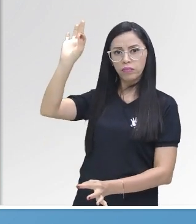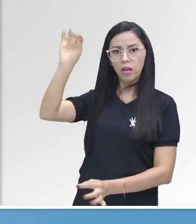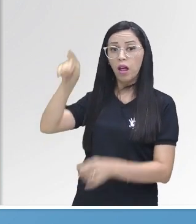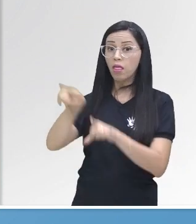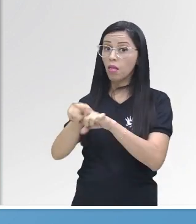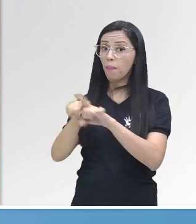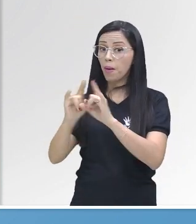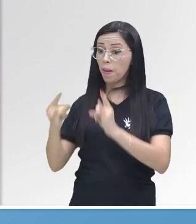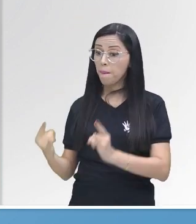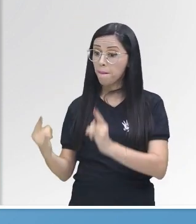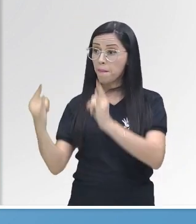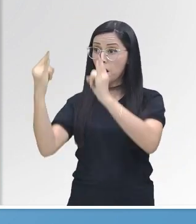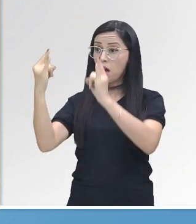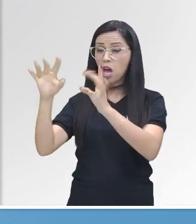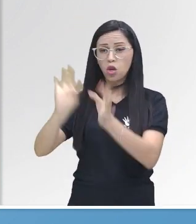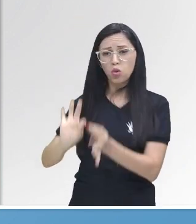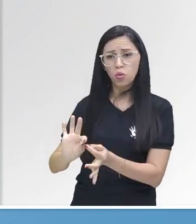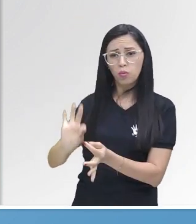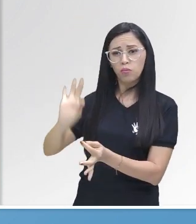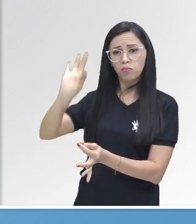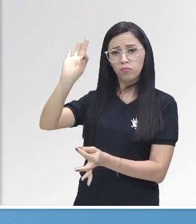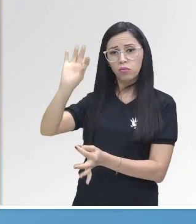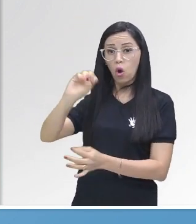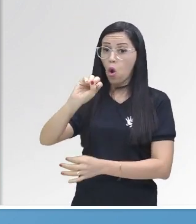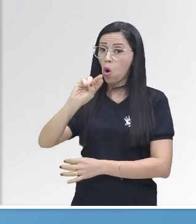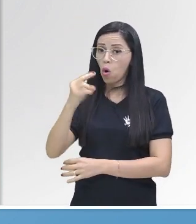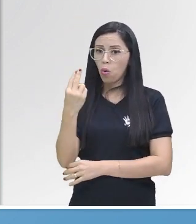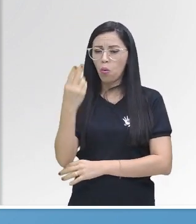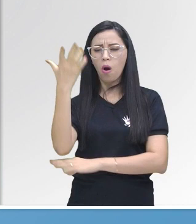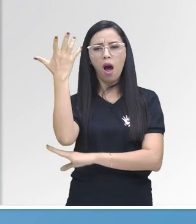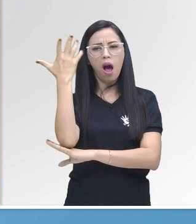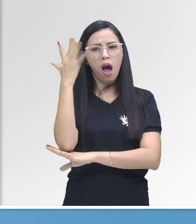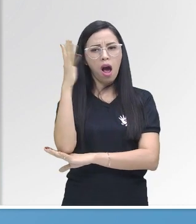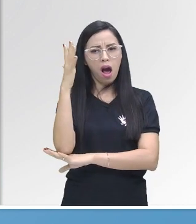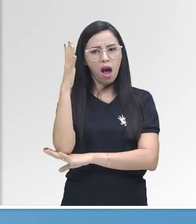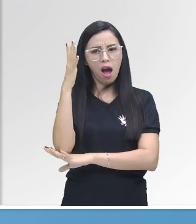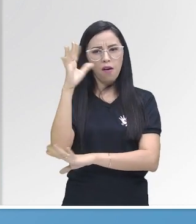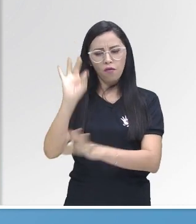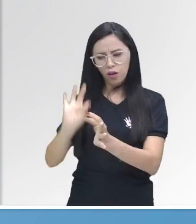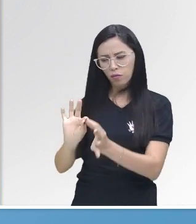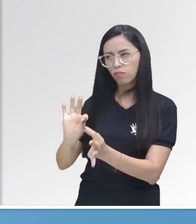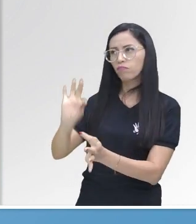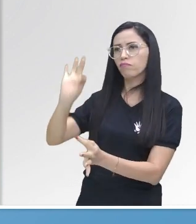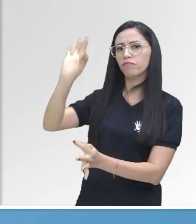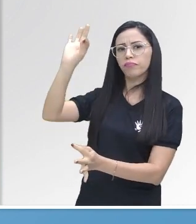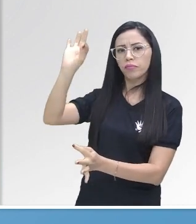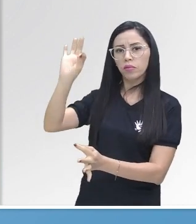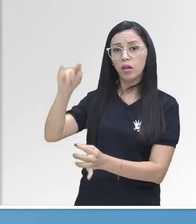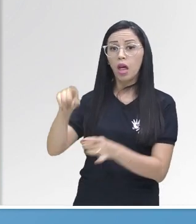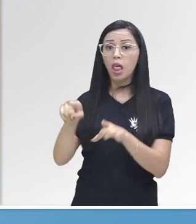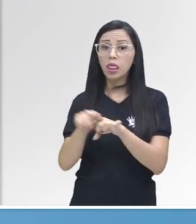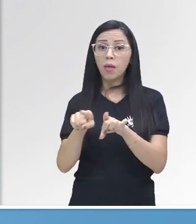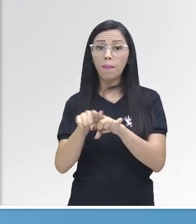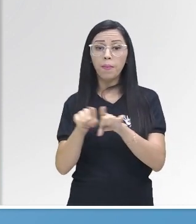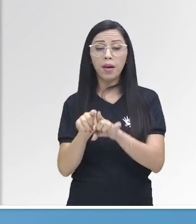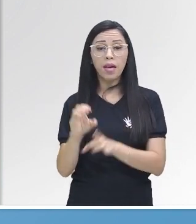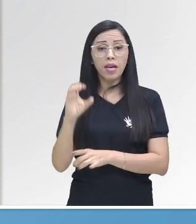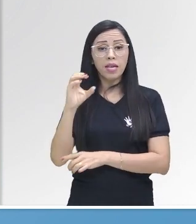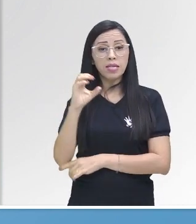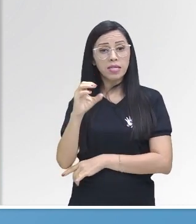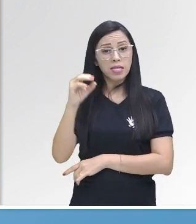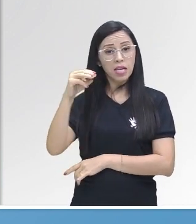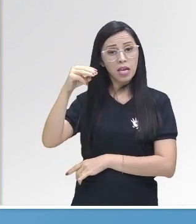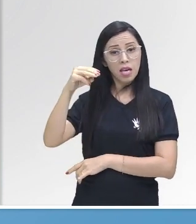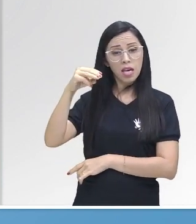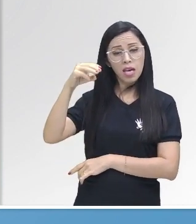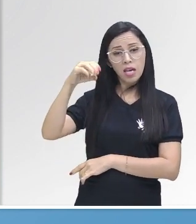de árvores. O centímetro é muito utilizado na medição de distâncias, em mapas,